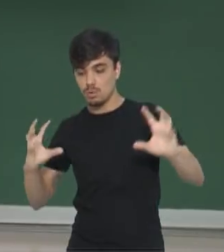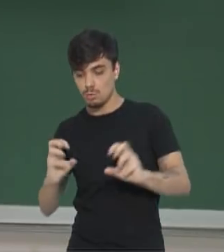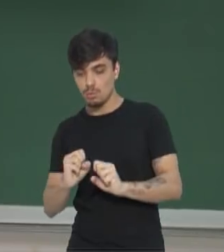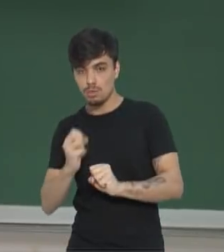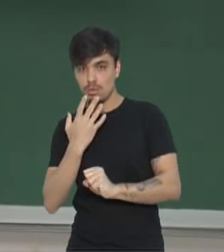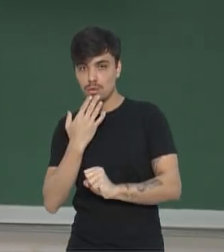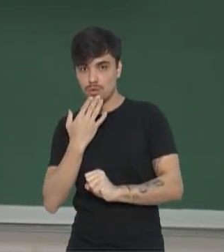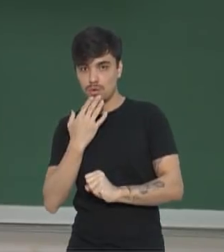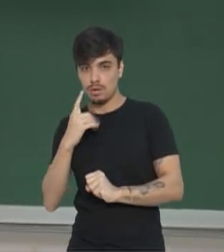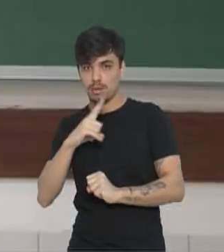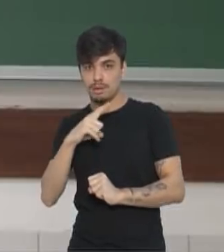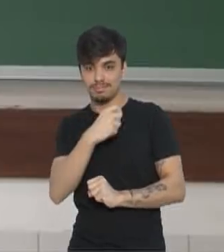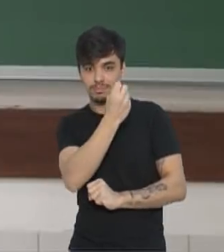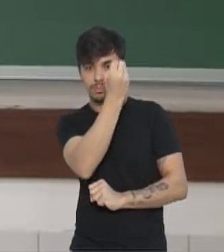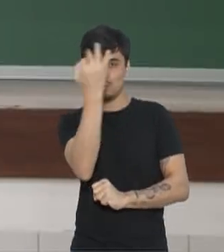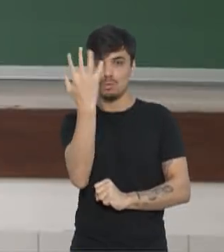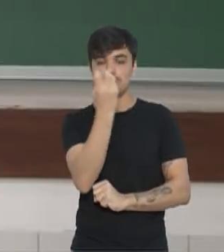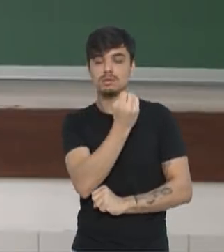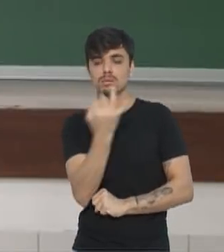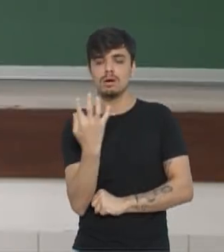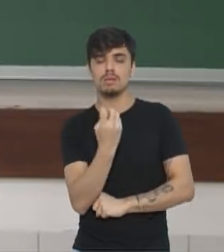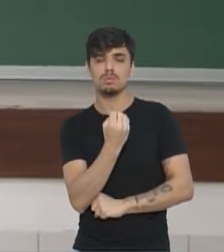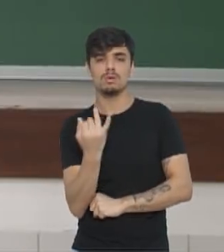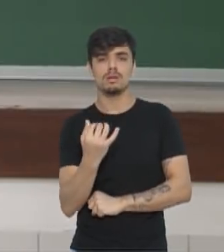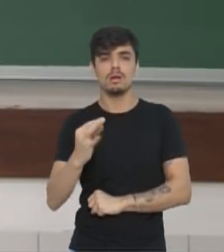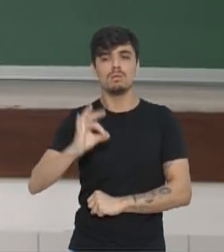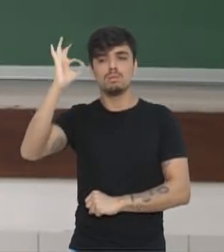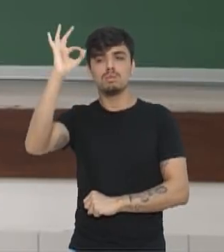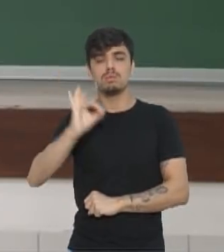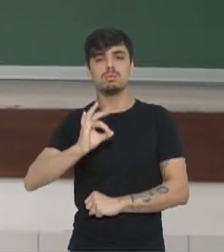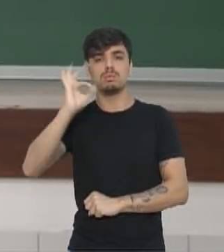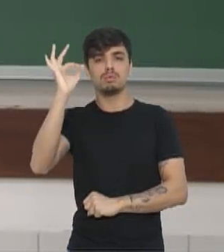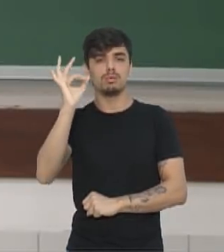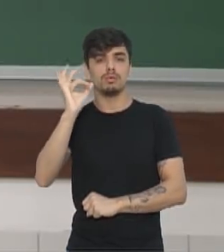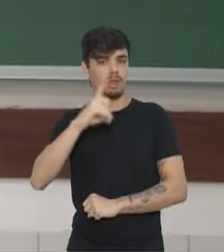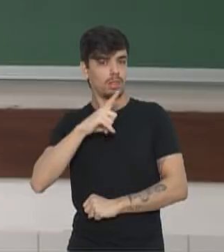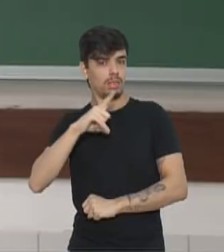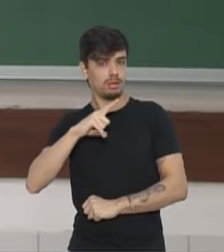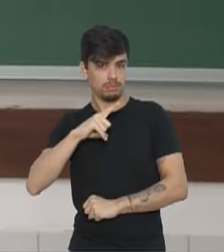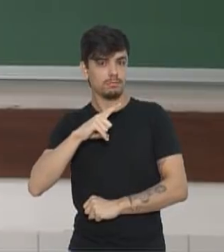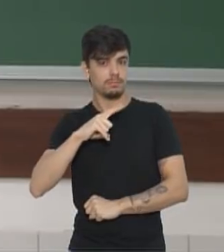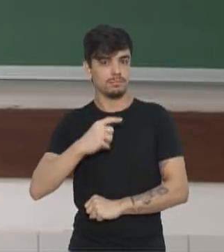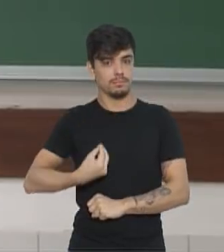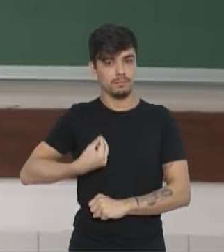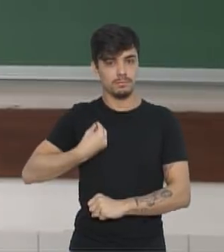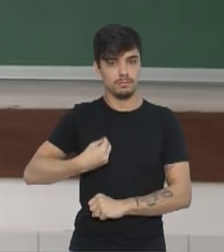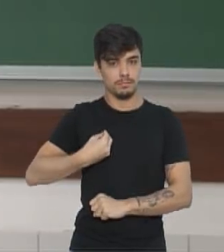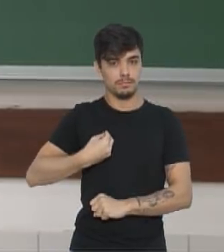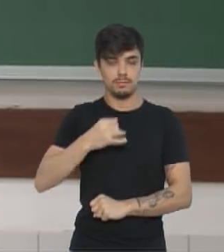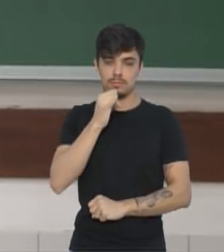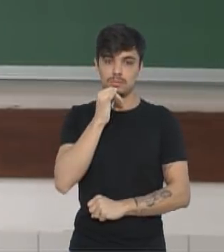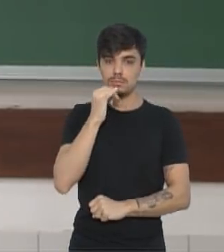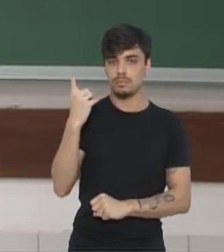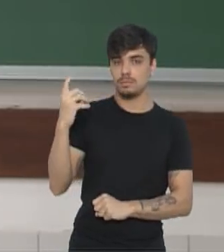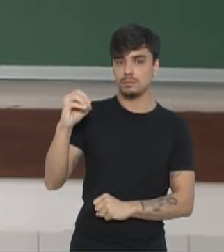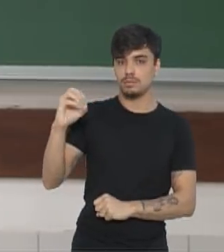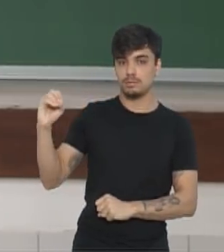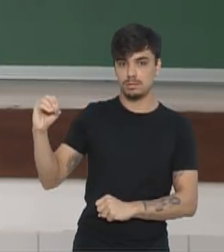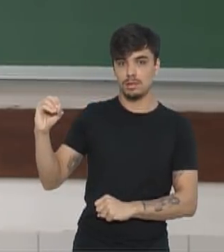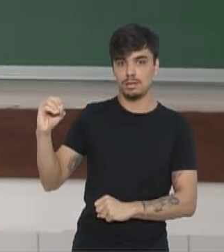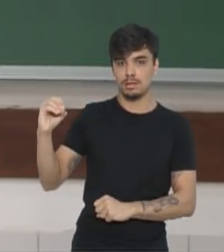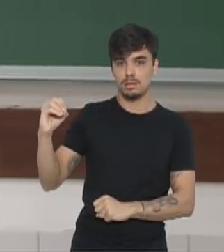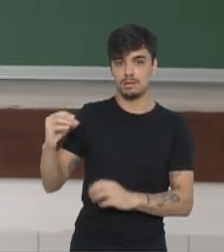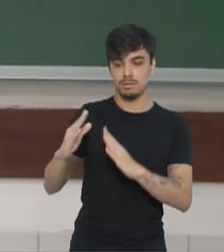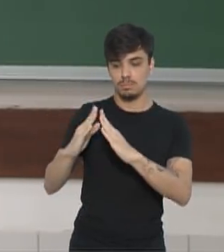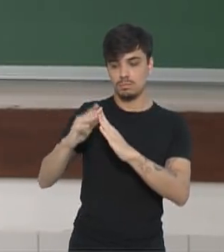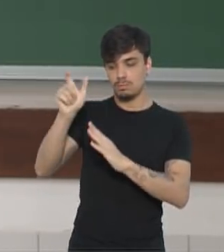informação da quantidade, o percentual, isso é, quantos, numa quantidade de 100 habitantes, quantos deles